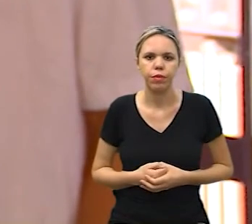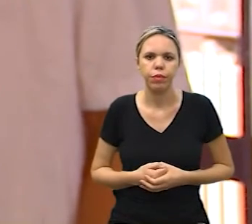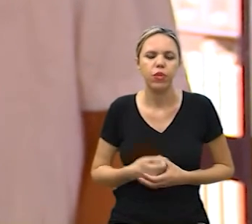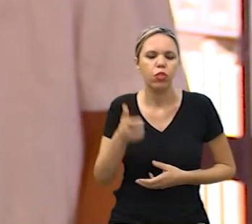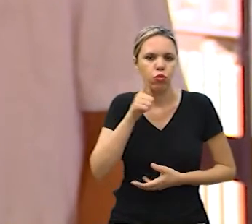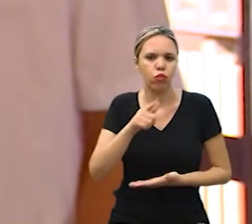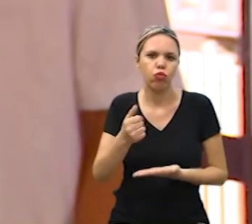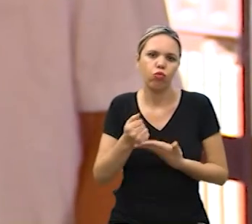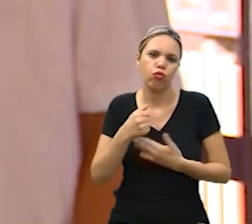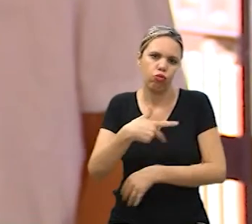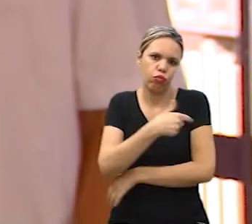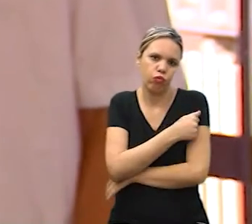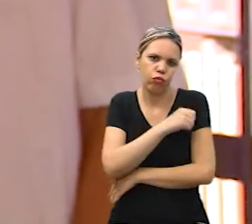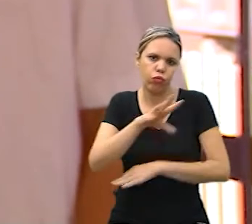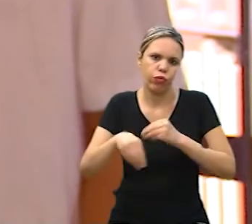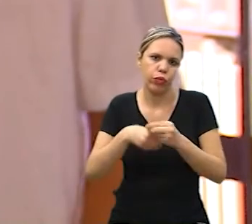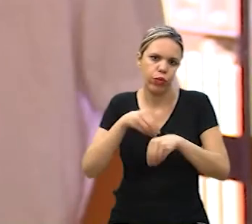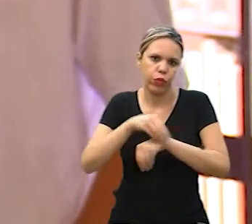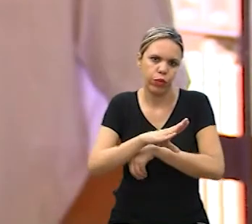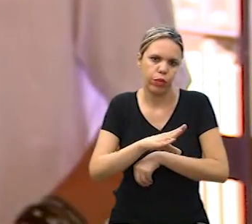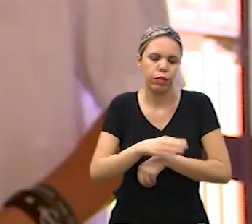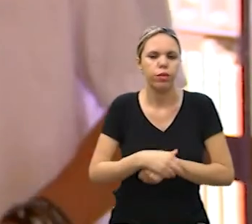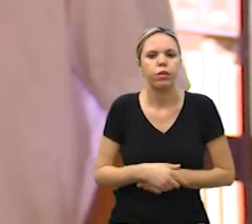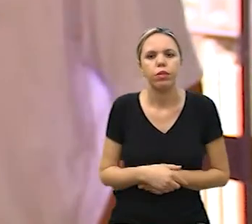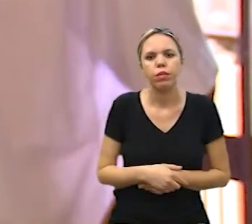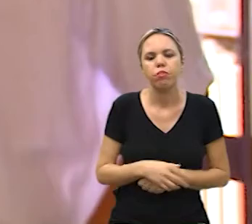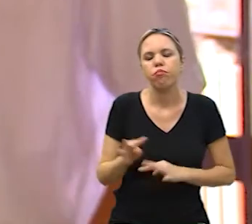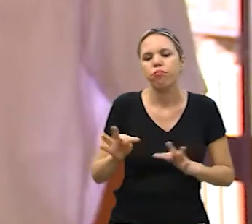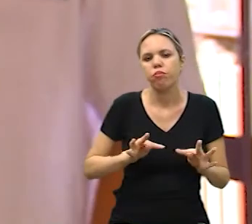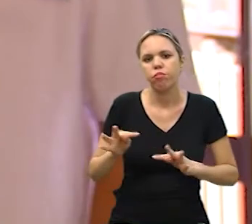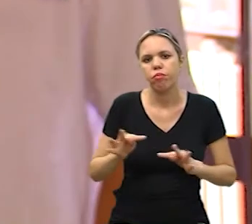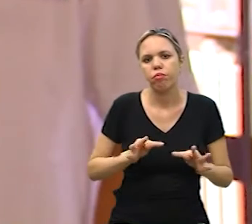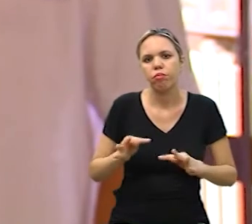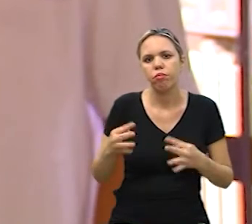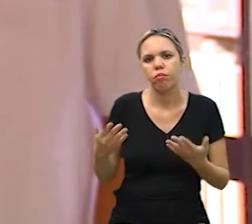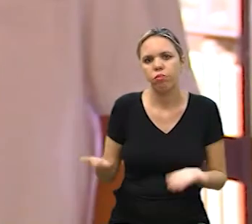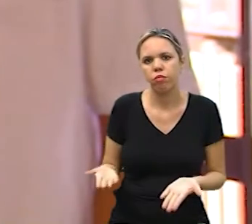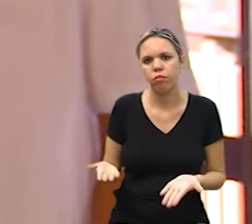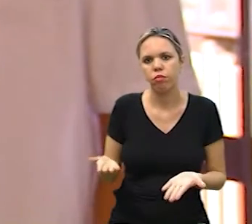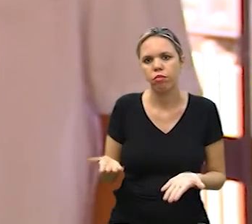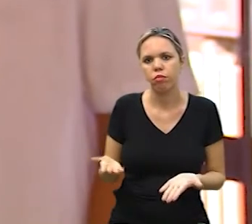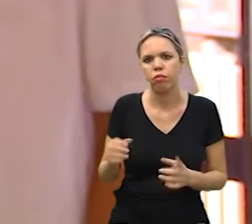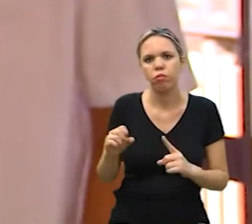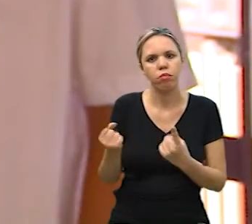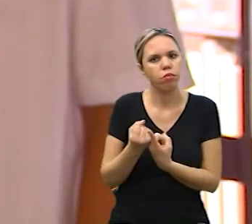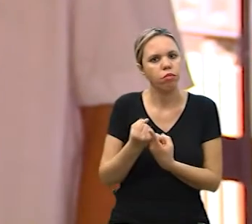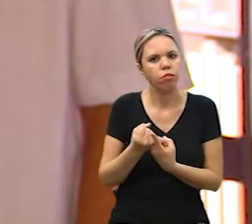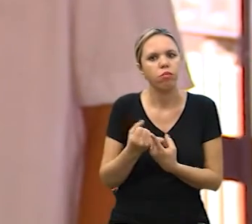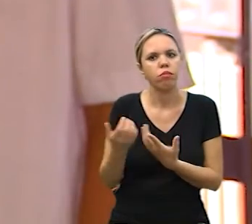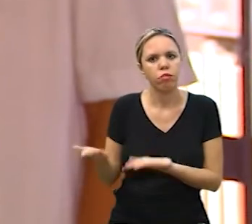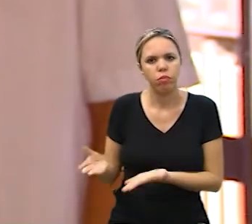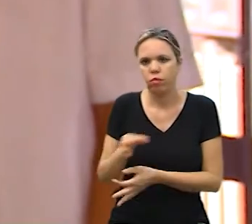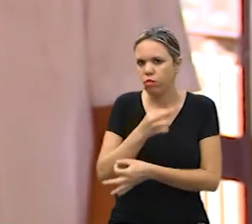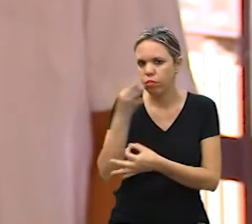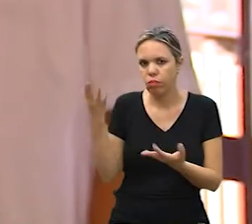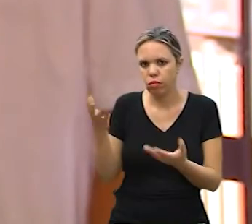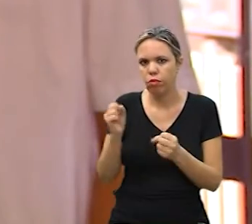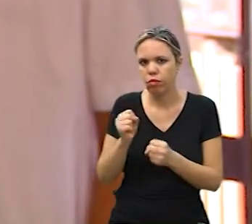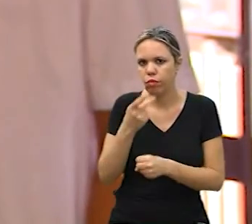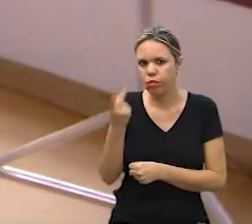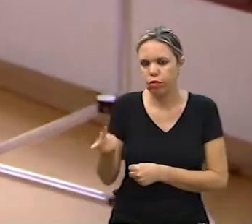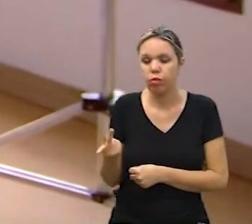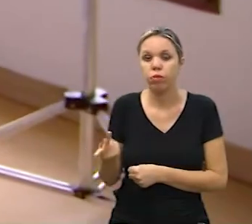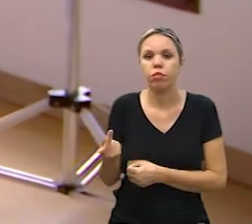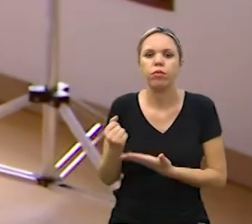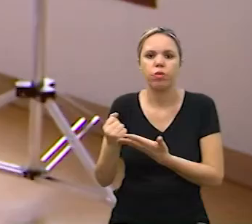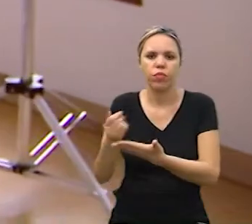agendamento da vacina, então elas me atualizam de muita coisa. Então, tipo assim, é um tratamento e tipo assim, é uma assistência totalmente excelente, que eu posso